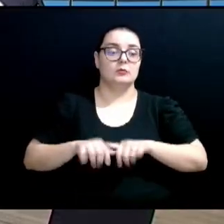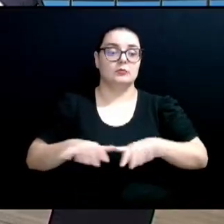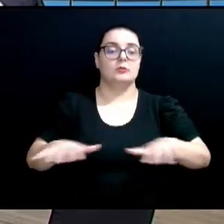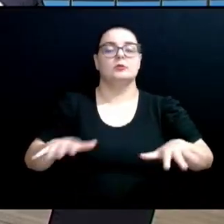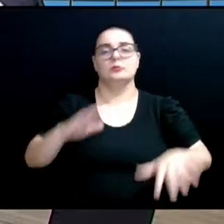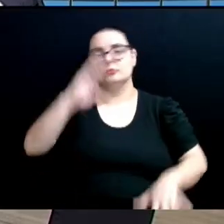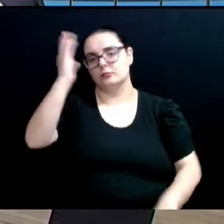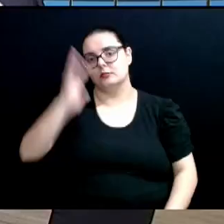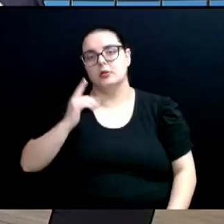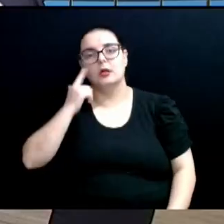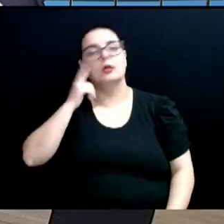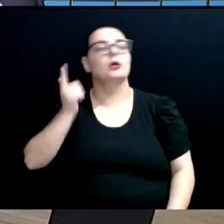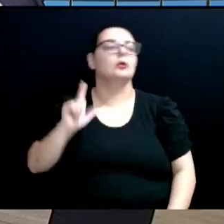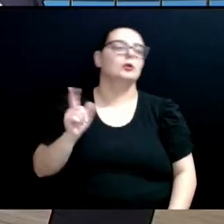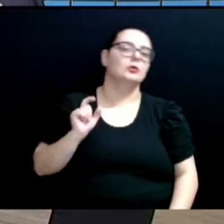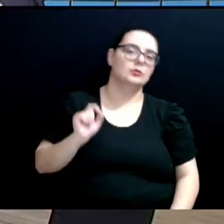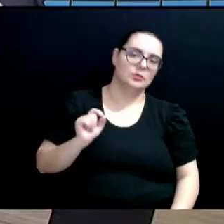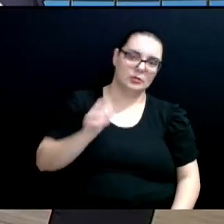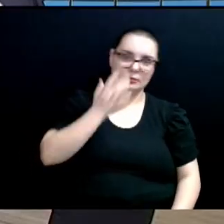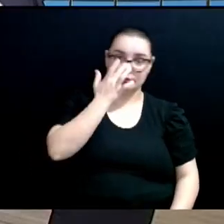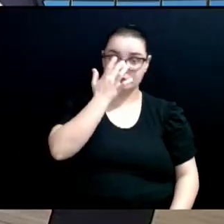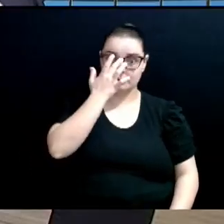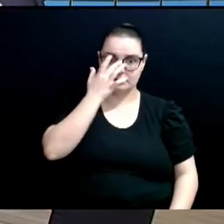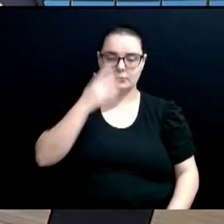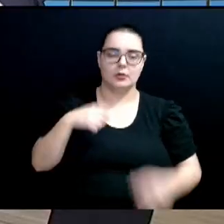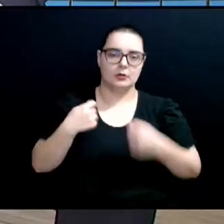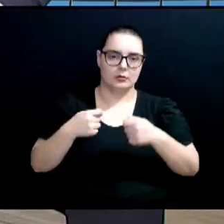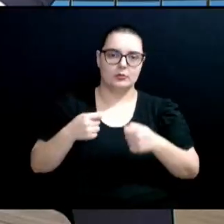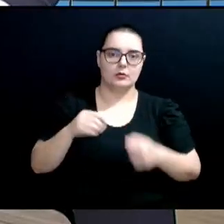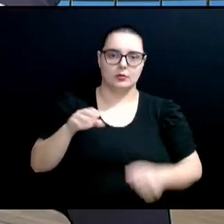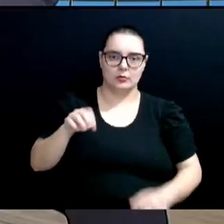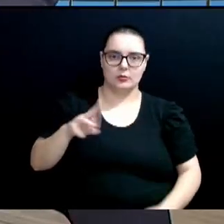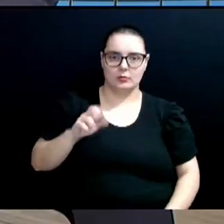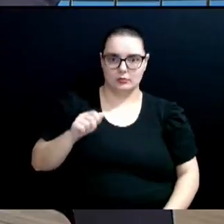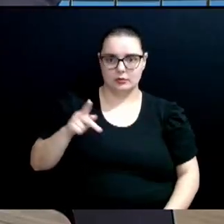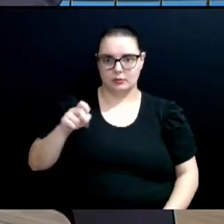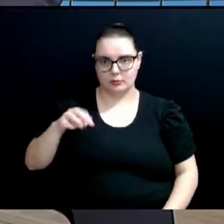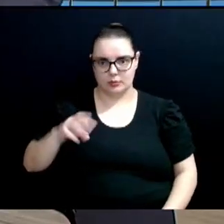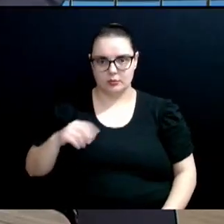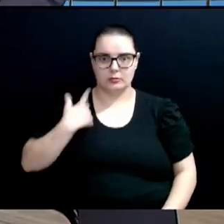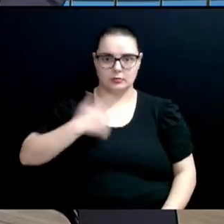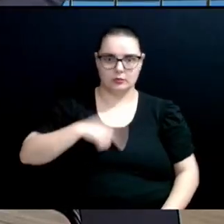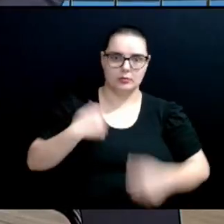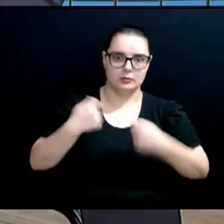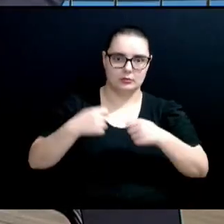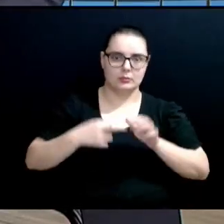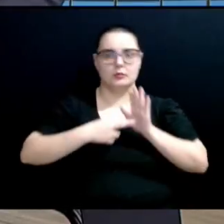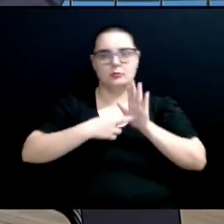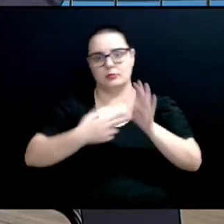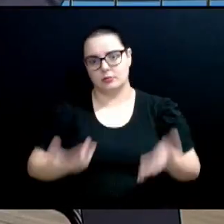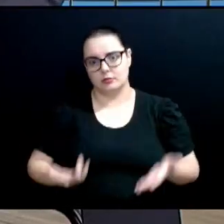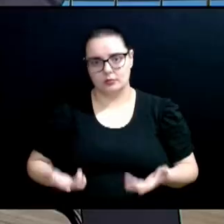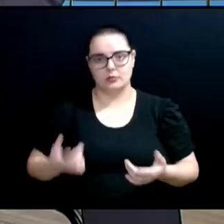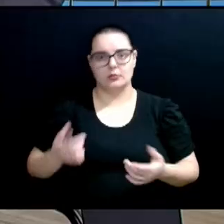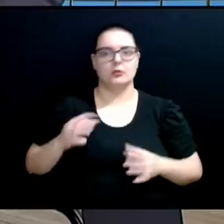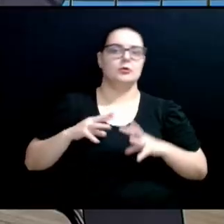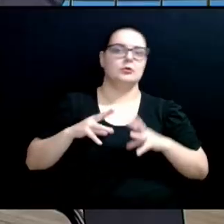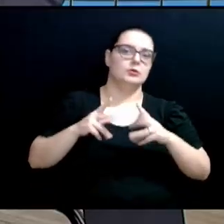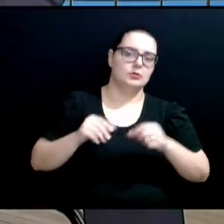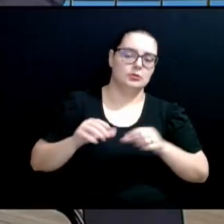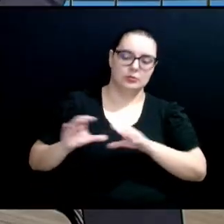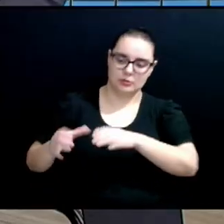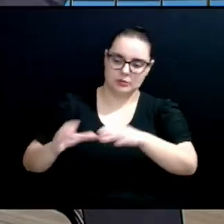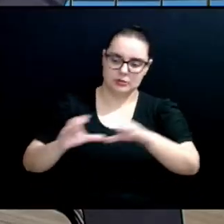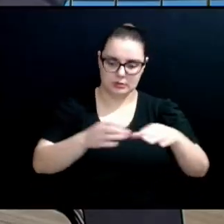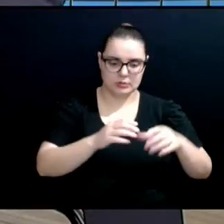que, aqui eu preciso fazer um contraponto, nós precisamos ter representantes que sejam de todas as classes sociais,